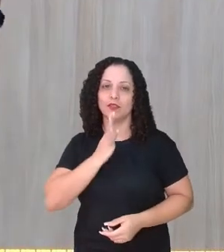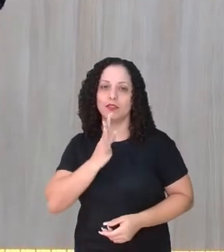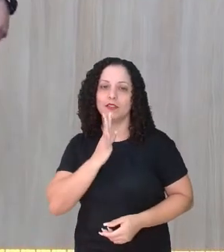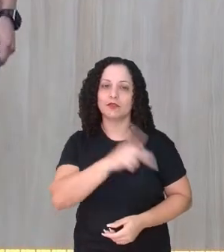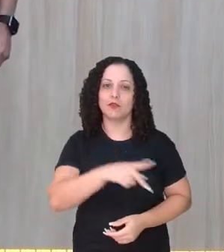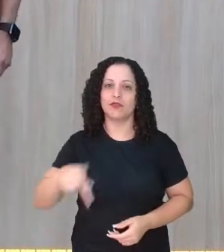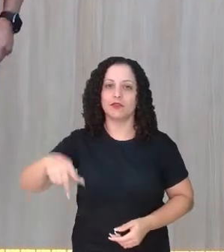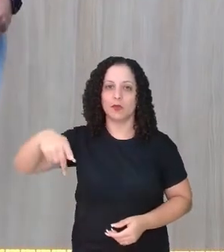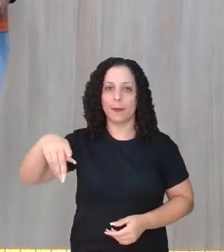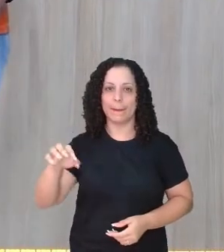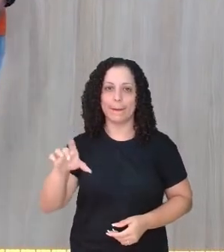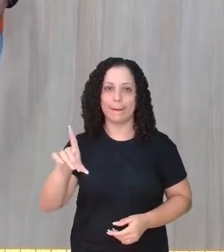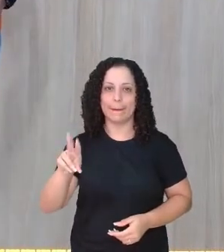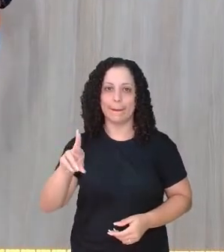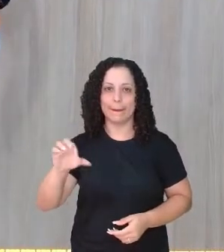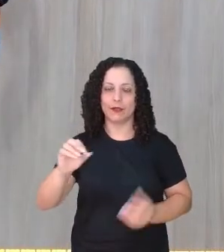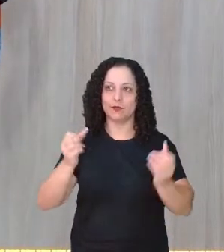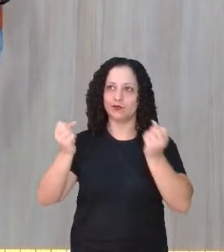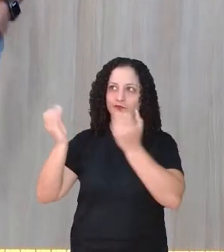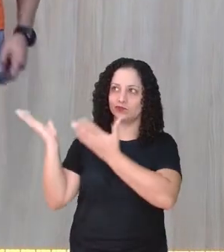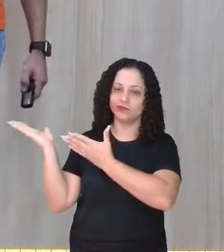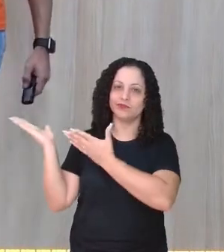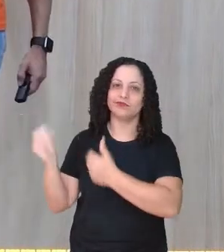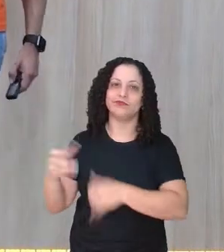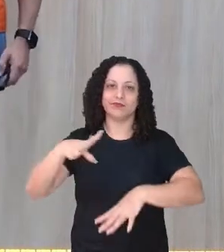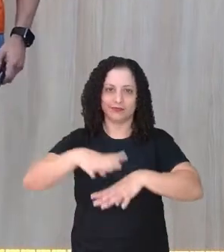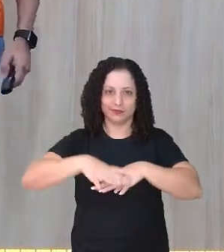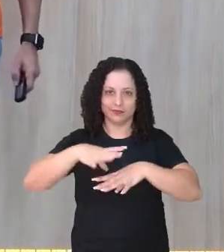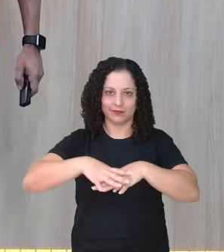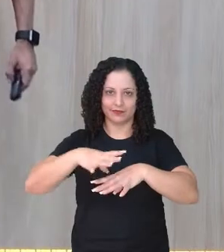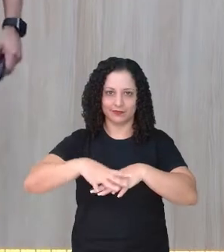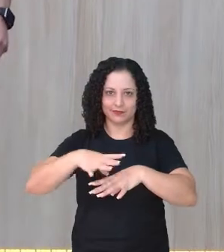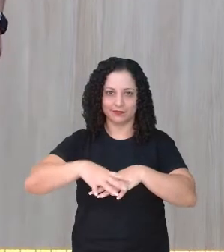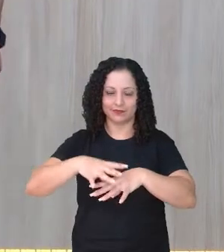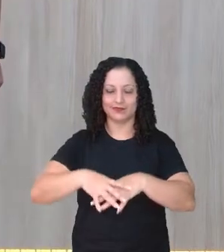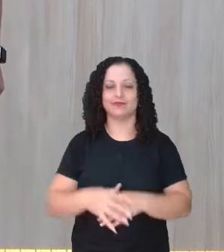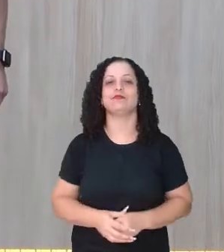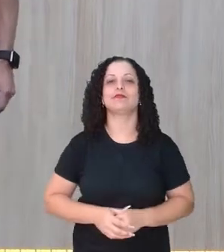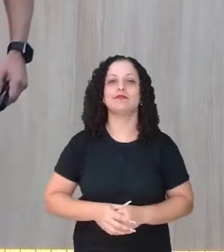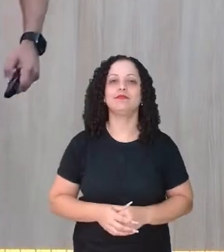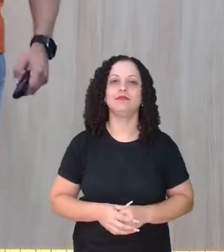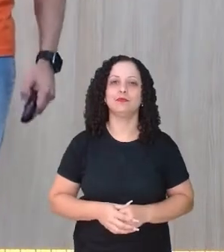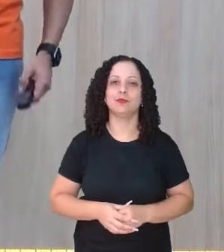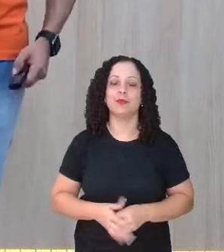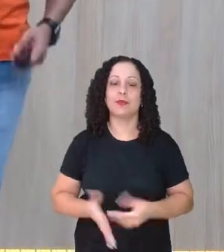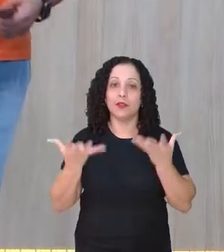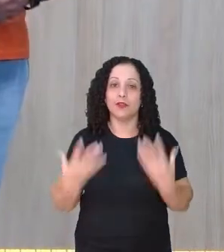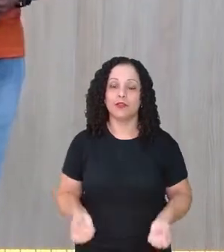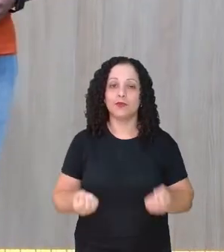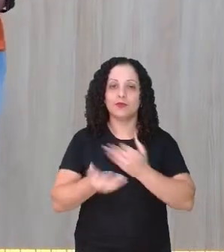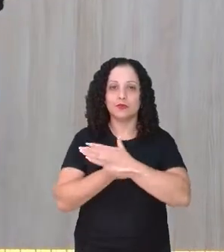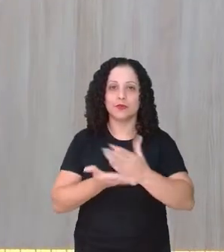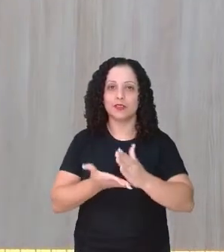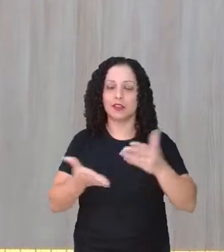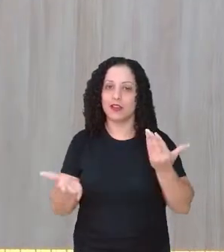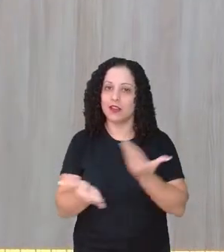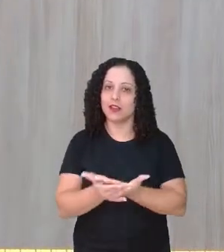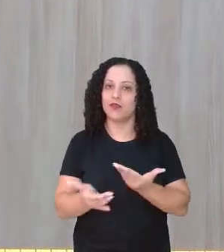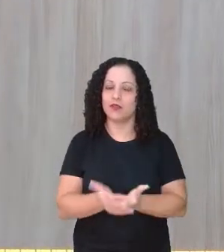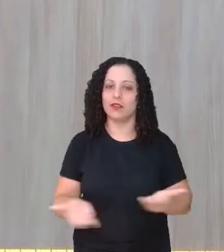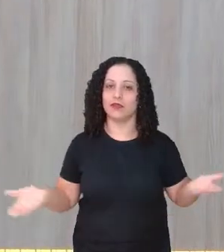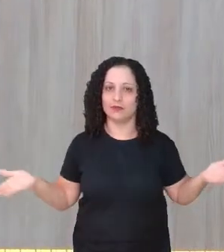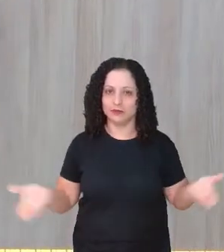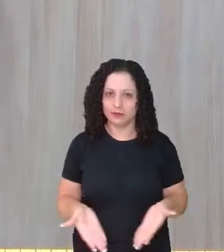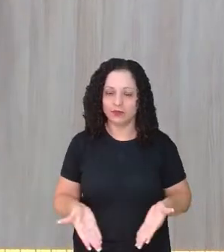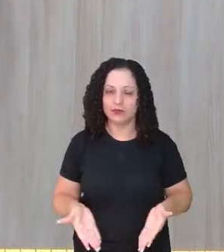Vitor, sou seu professor de matemática para as escolas digitais, certo? Vamos começar a nossa aula de hoje com os